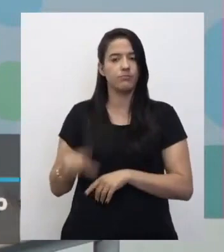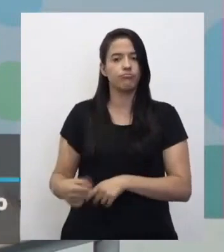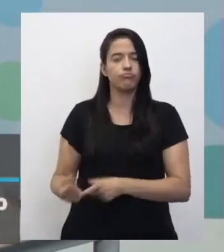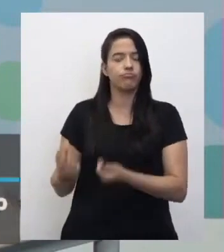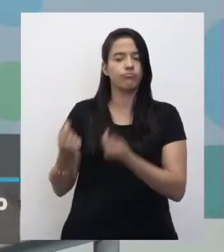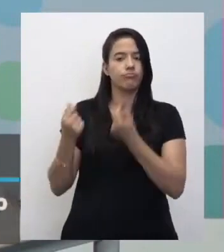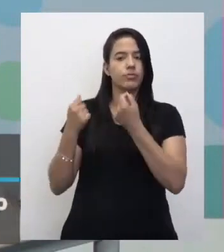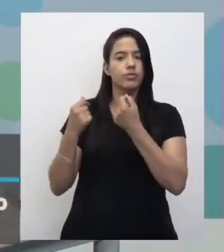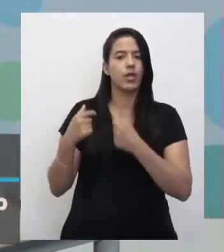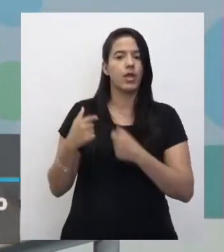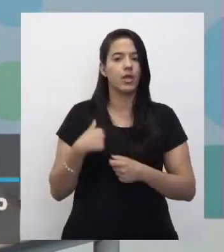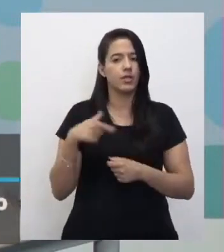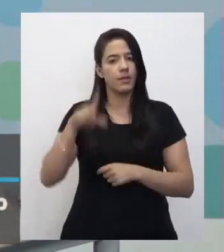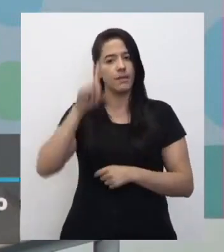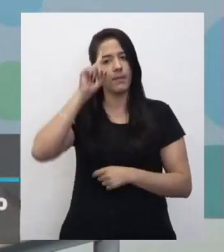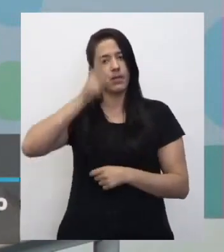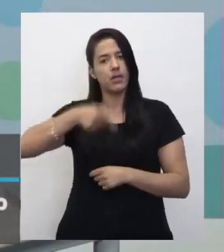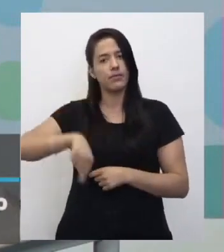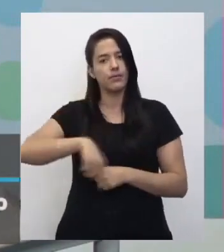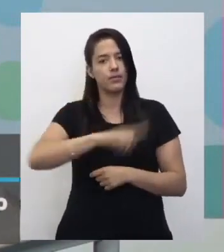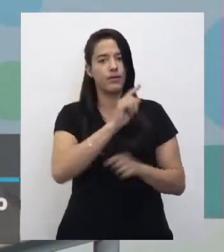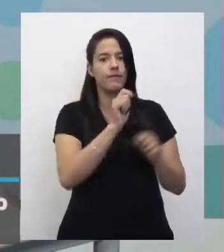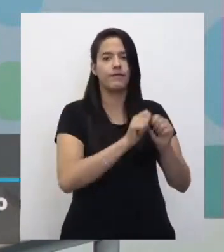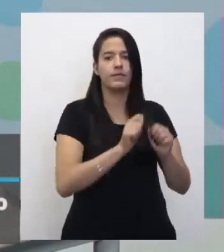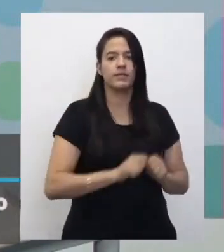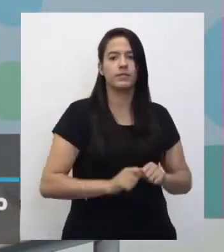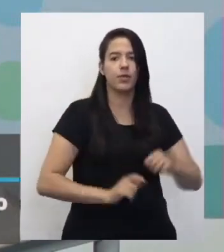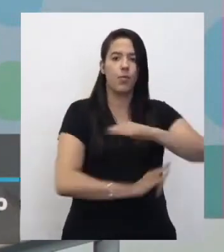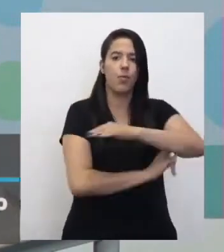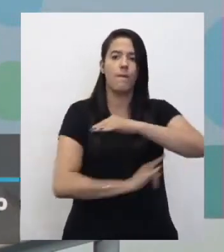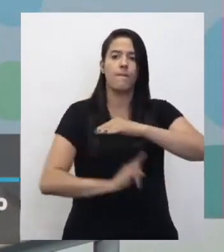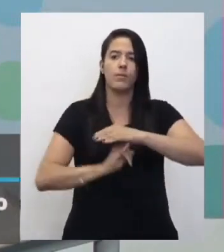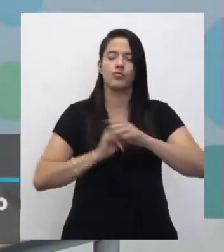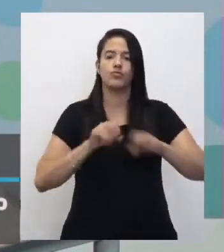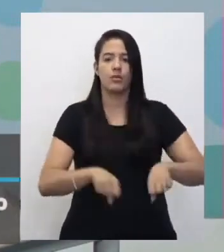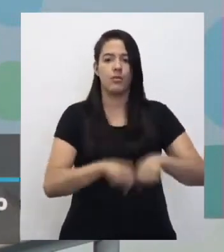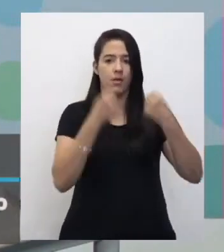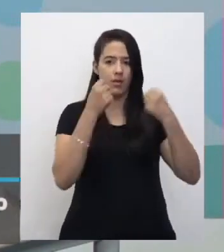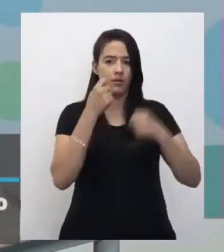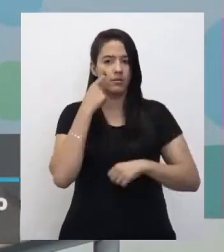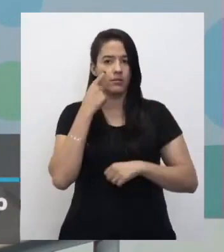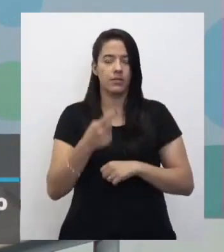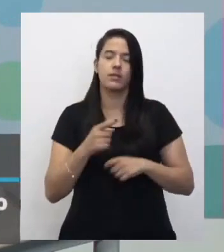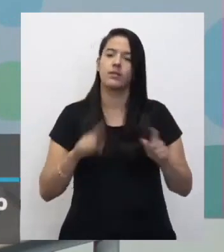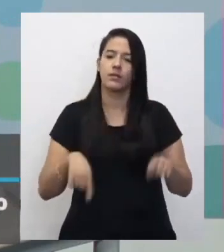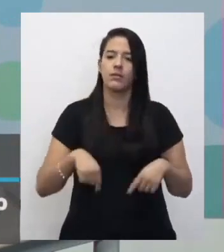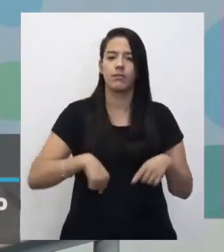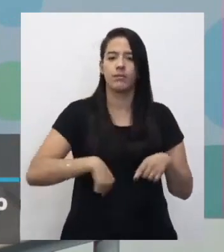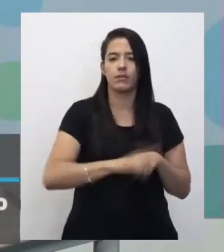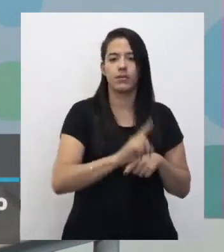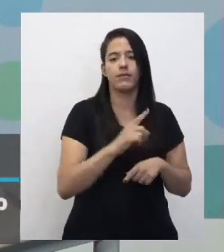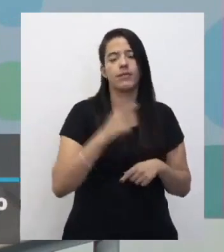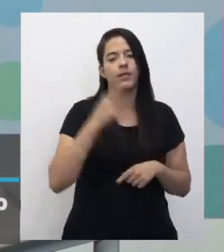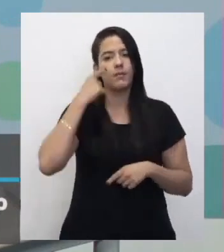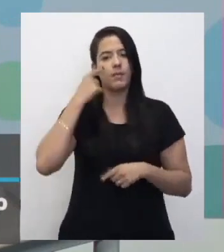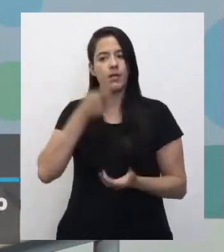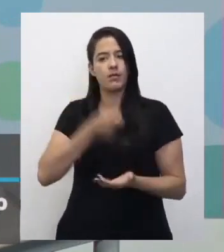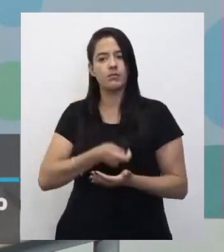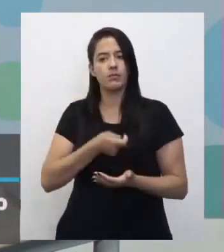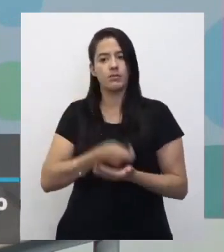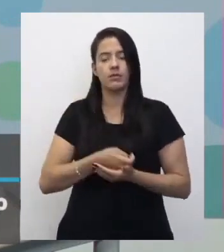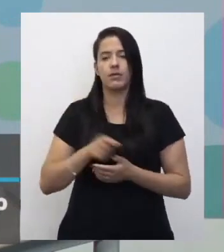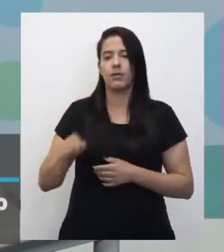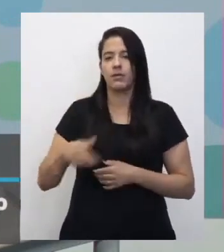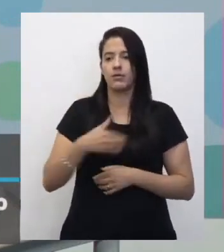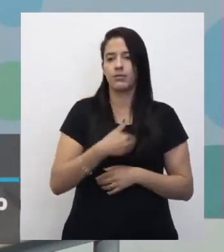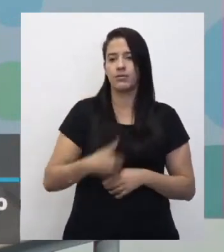consertar uma ponte quebrada. Então, é aquela coisa, eles ainda estão achando que estamos no momento da suzerania e da vassalagem, é que o burguês